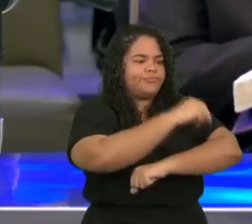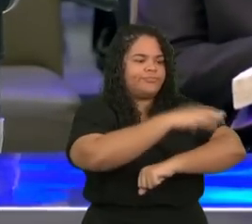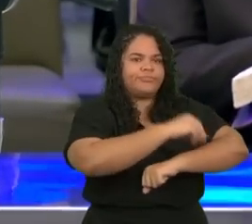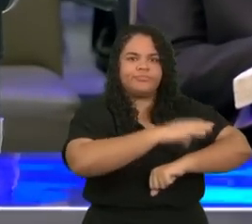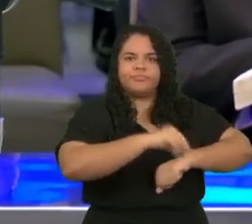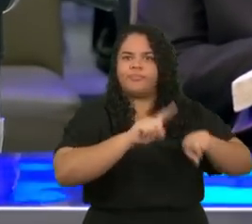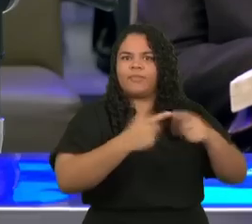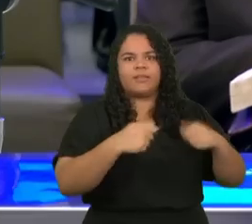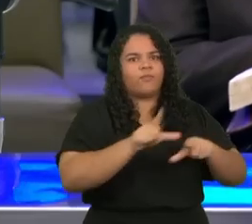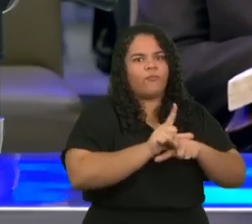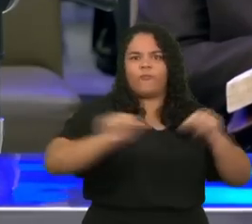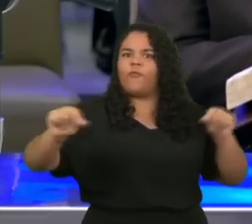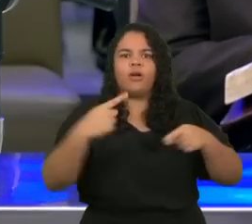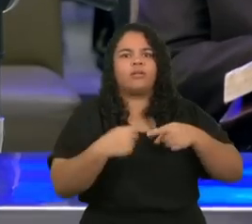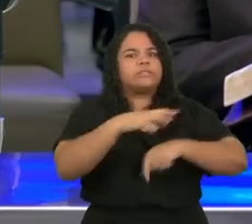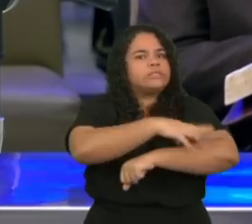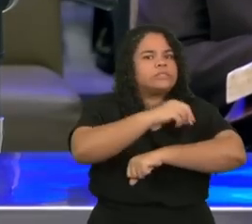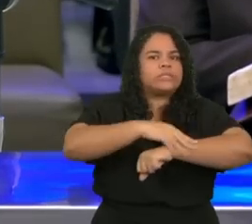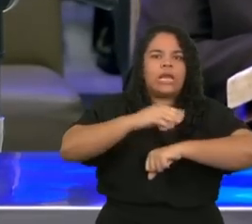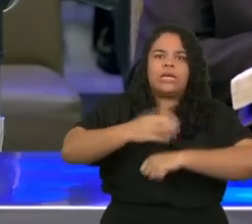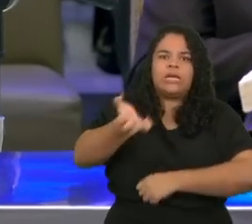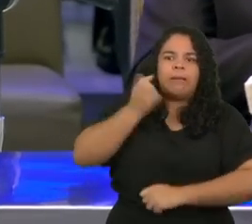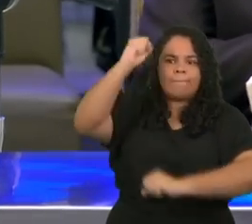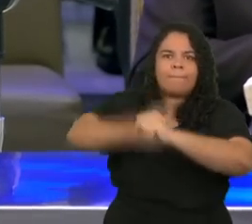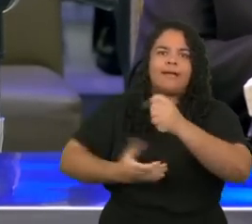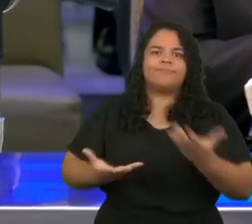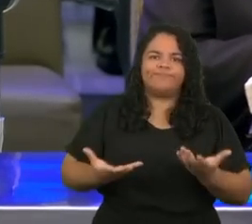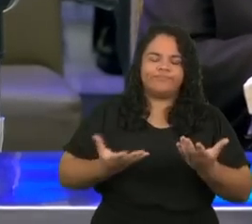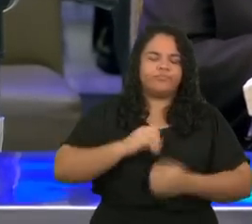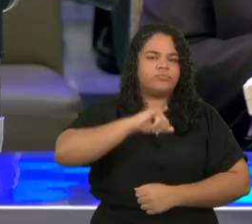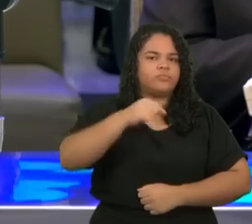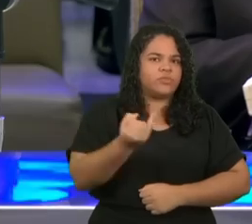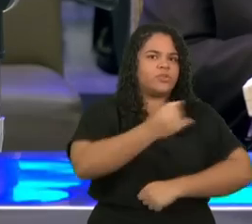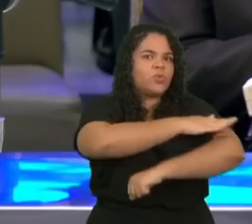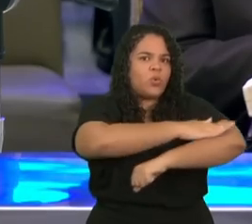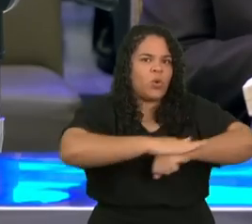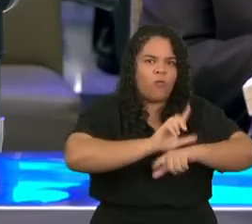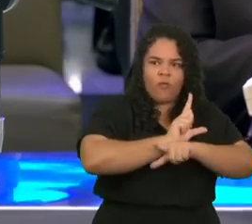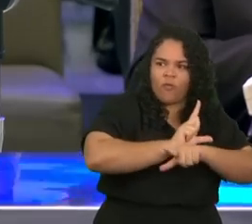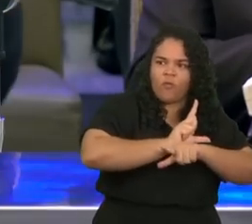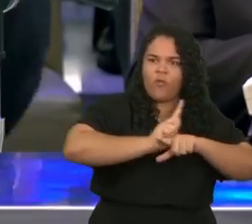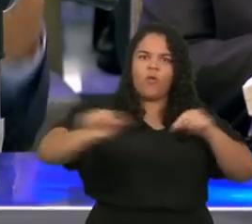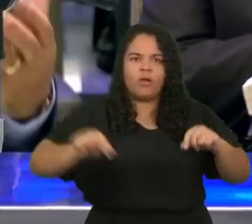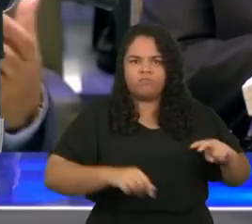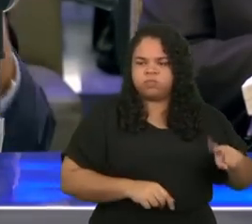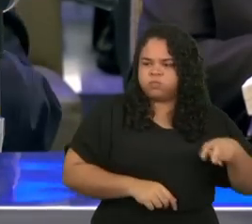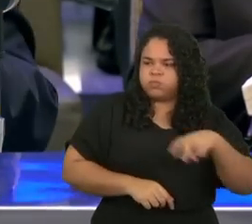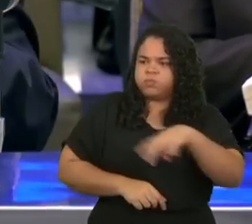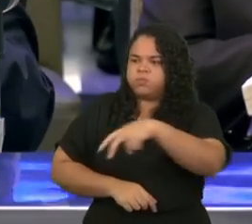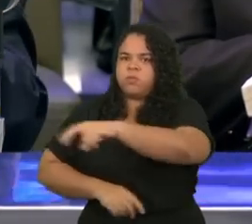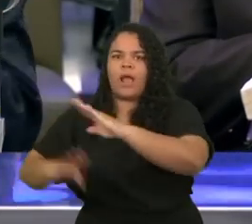e pelo que ele diz por 20 anos cuidou do rebanho do seu sogro e constituiu família